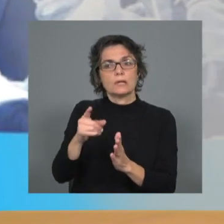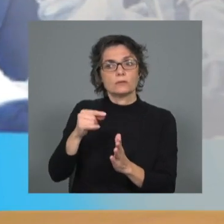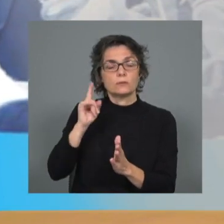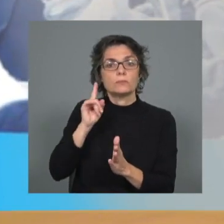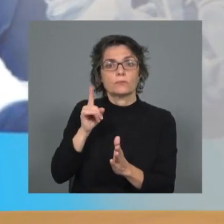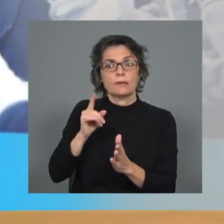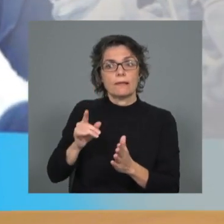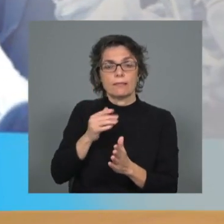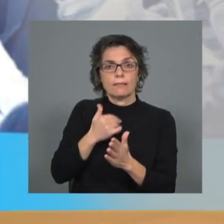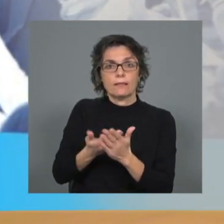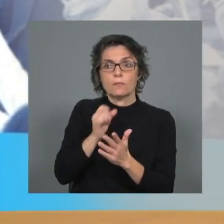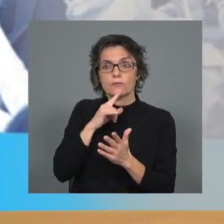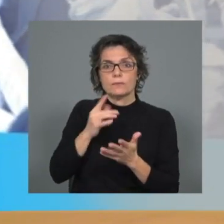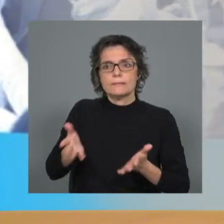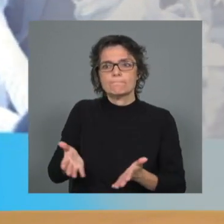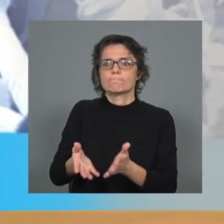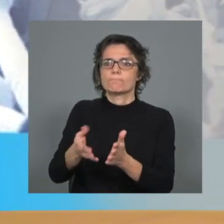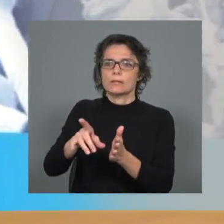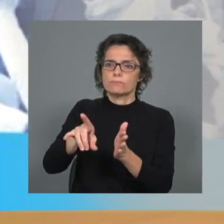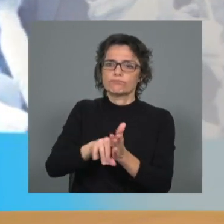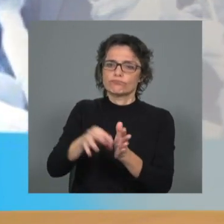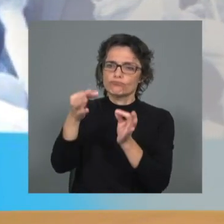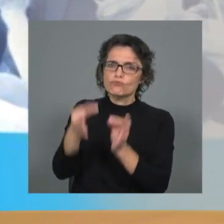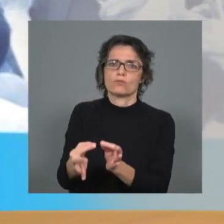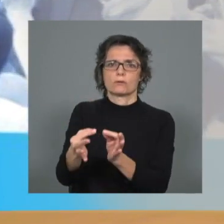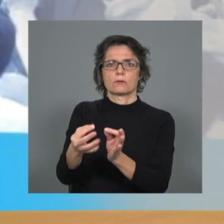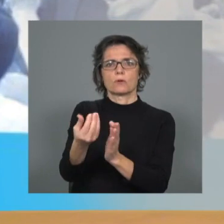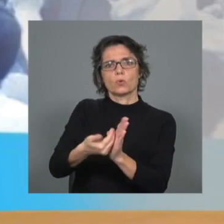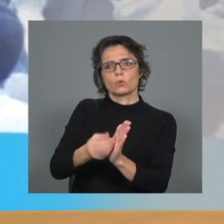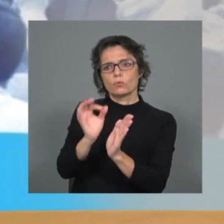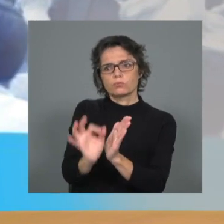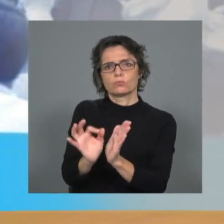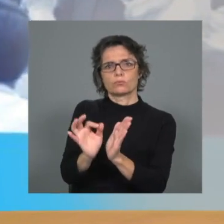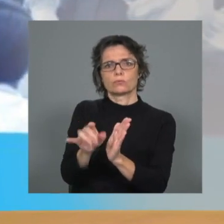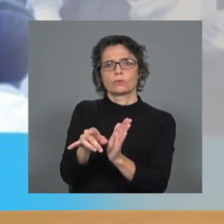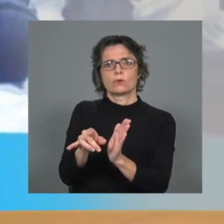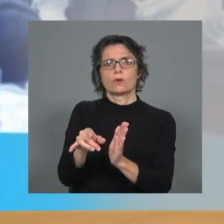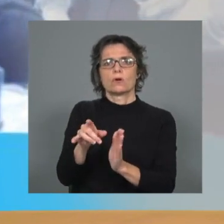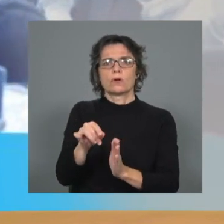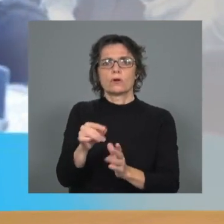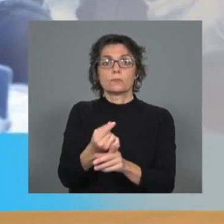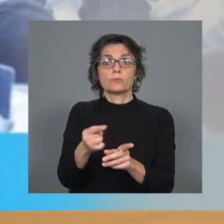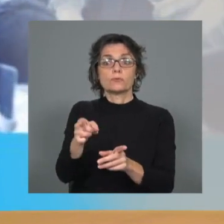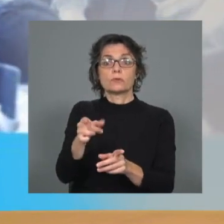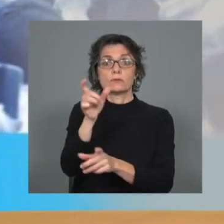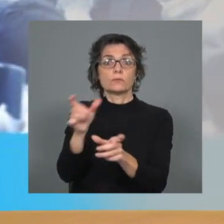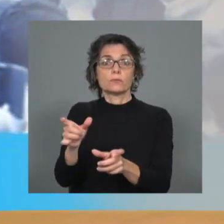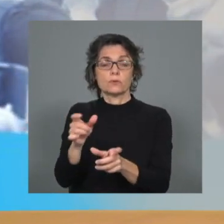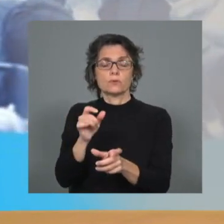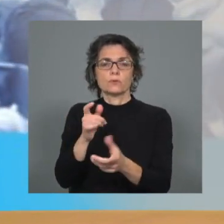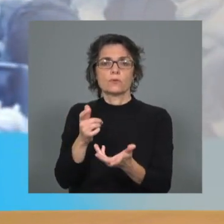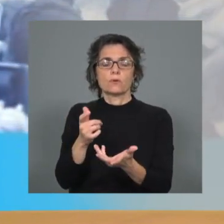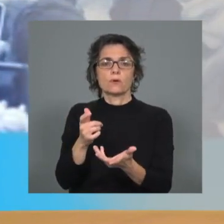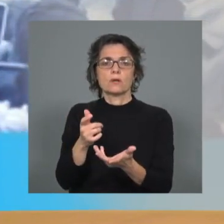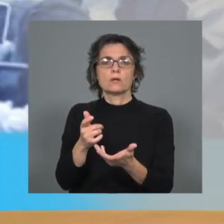contribuir para a migração regular e para a sua regularização, para que, lá está, possam ser derrubadas